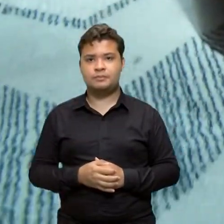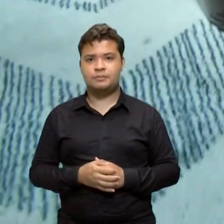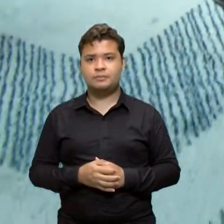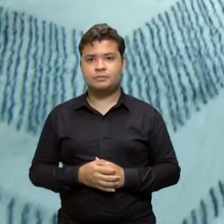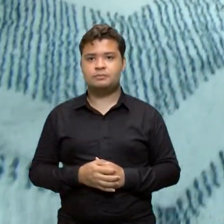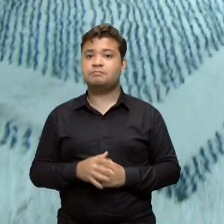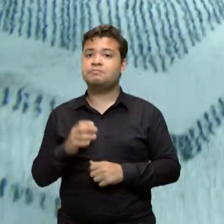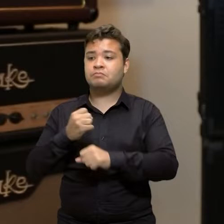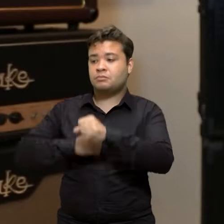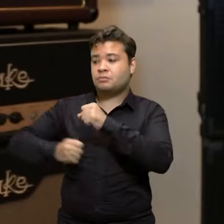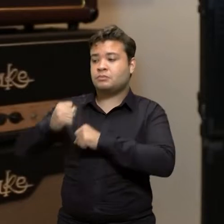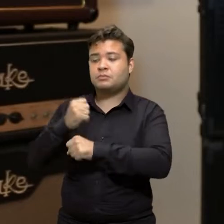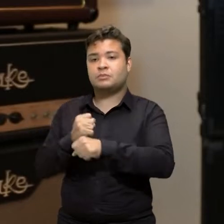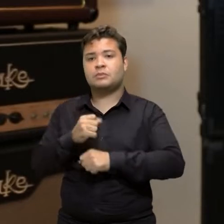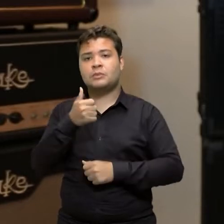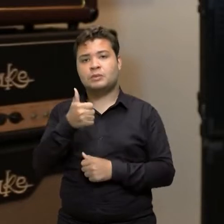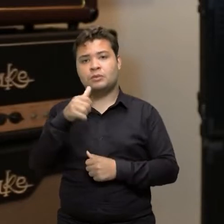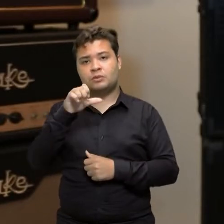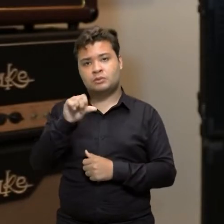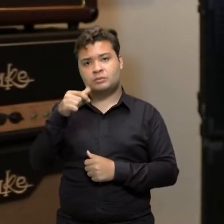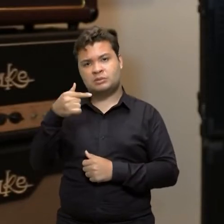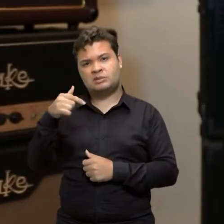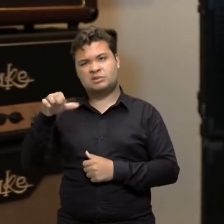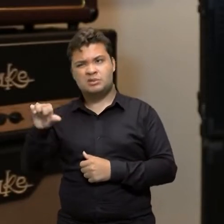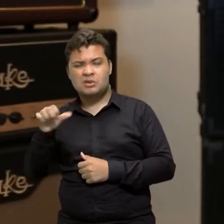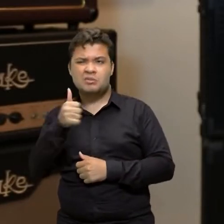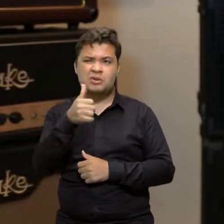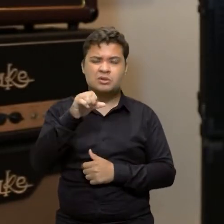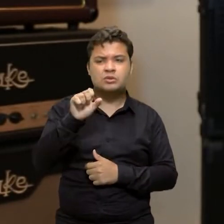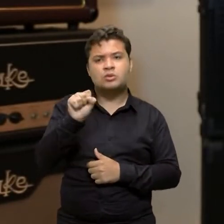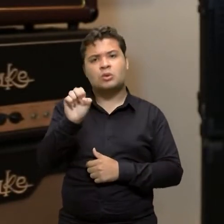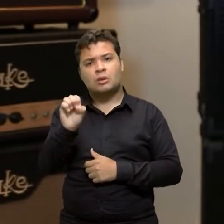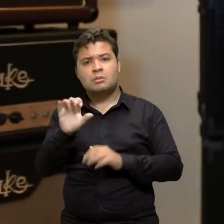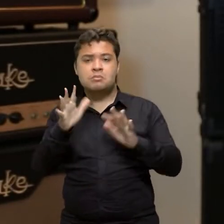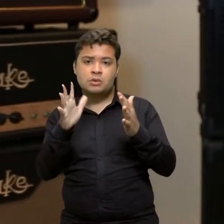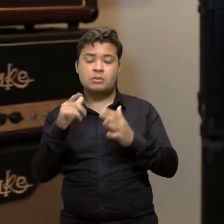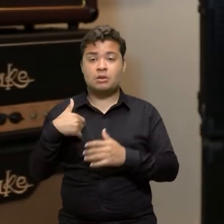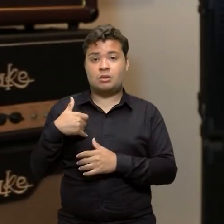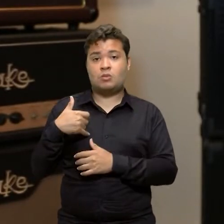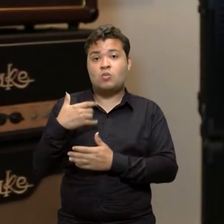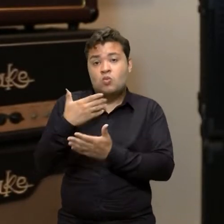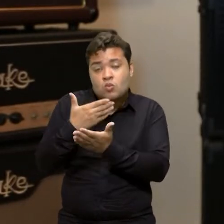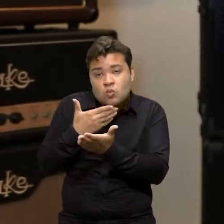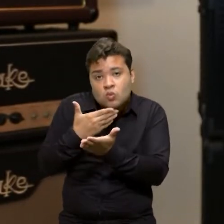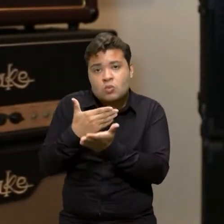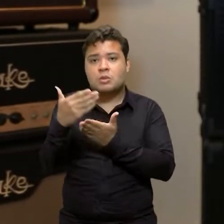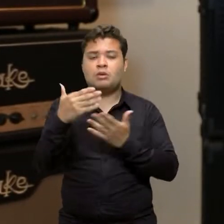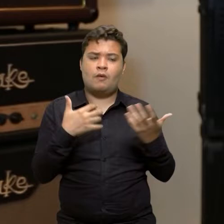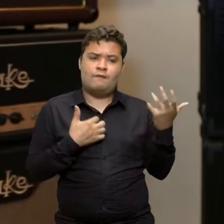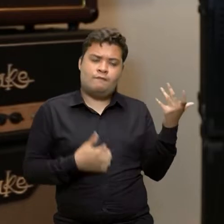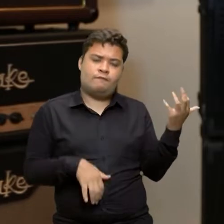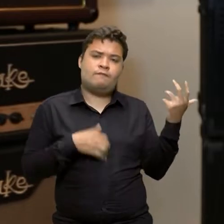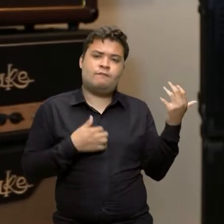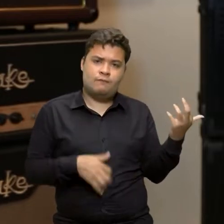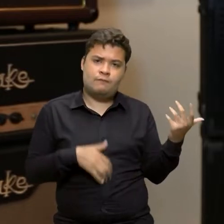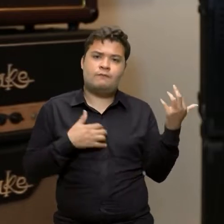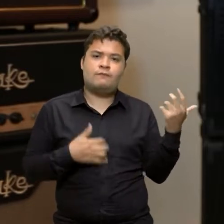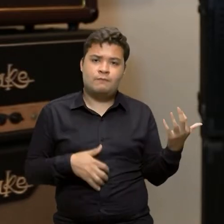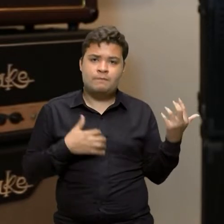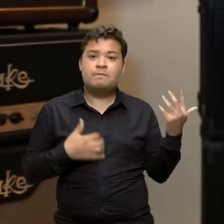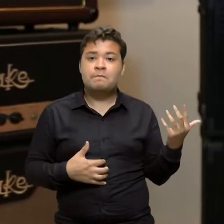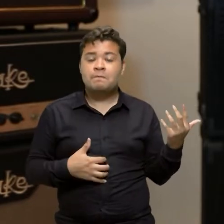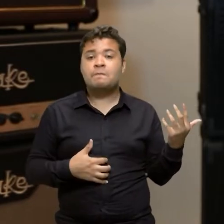luthiers. Em 1979 ou 80 eu comecei a tocar violão. E após o